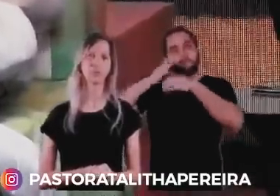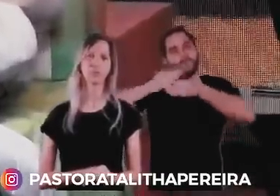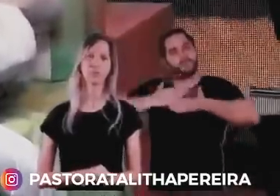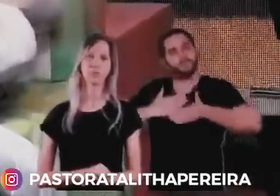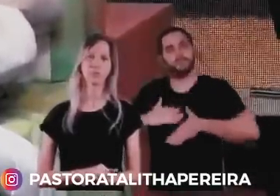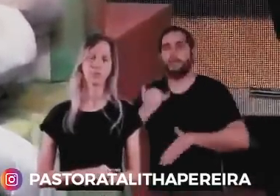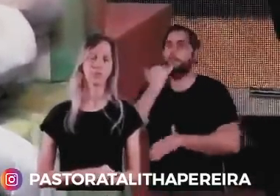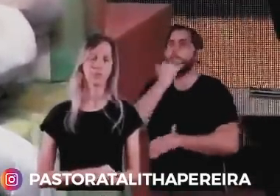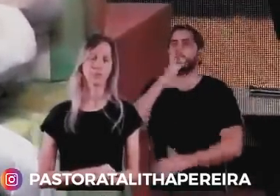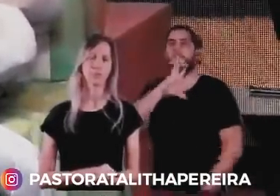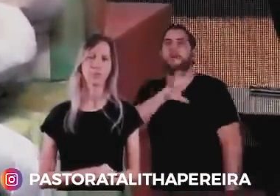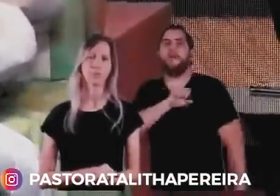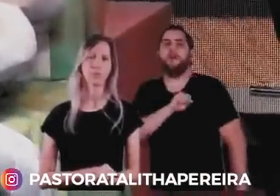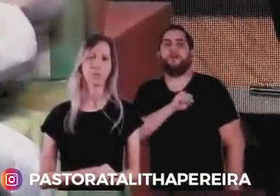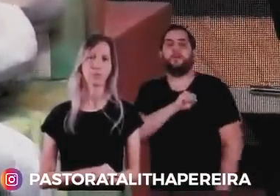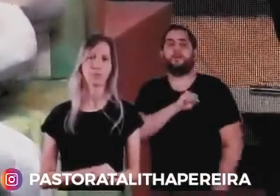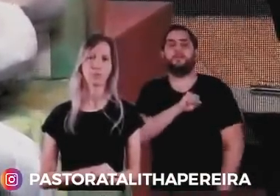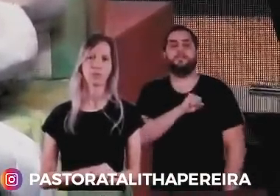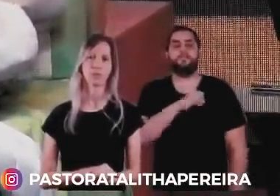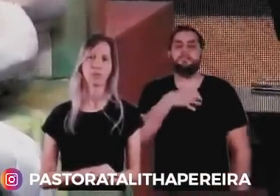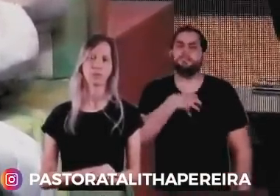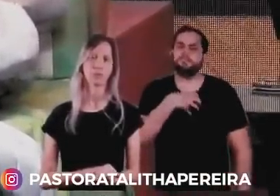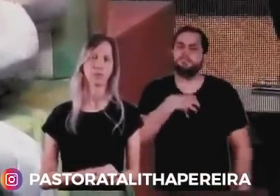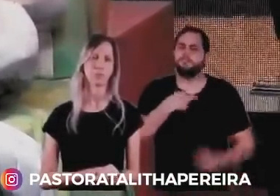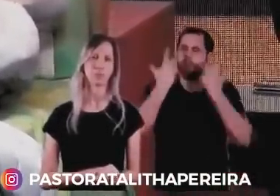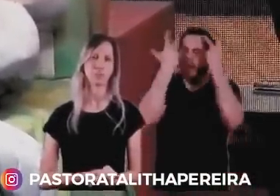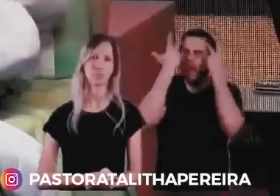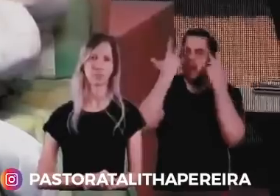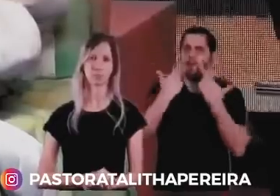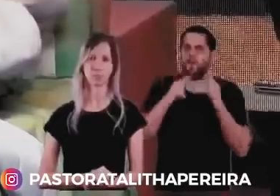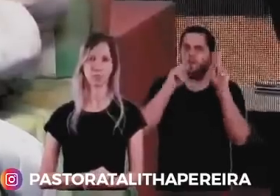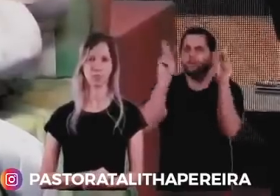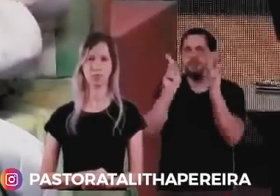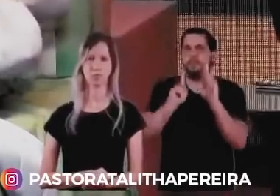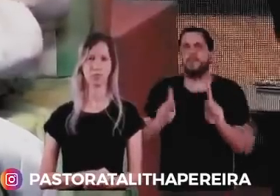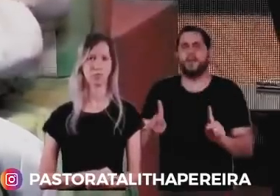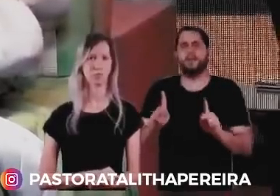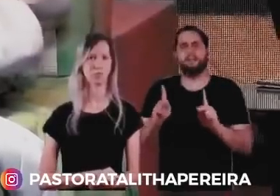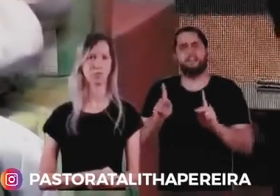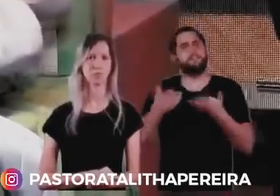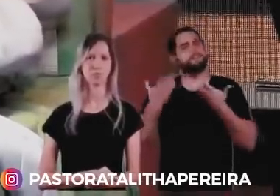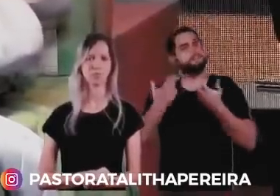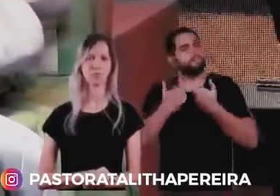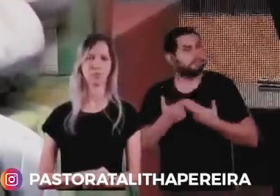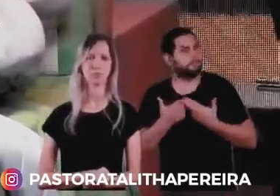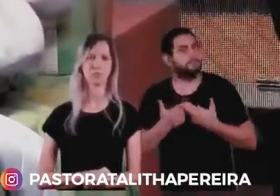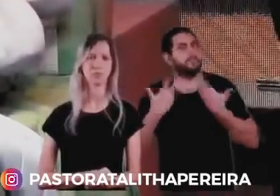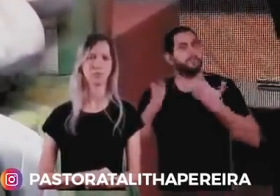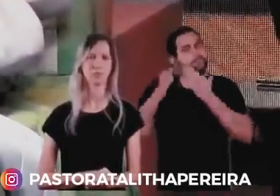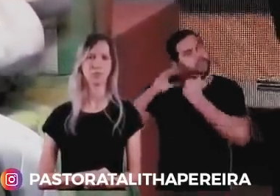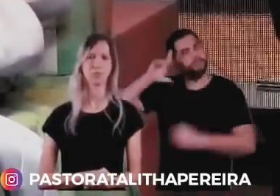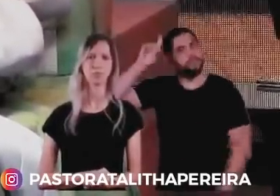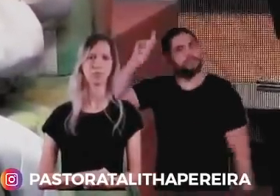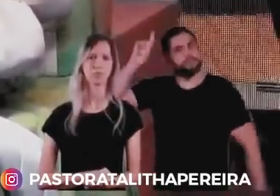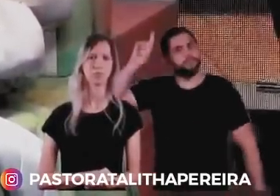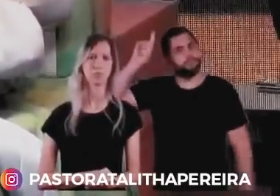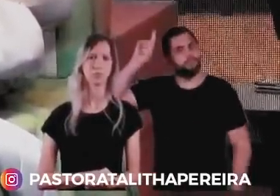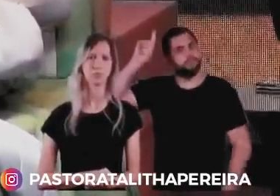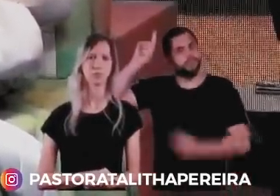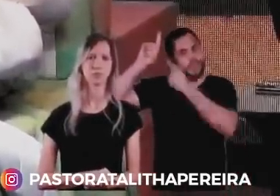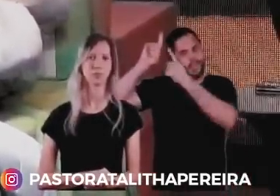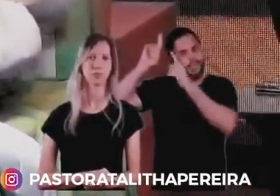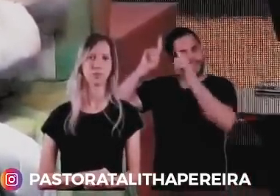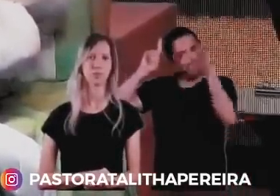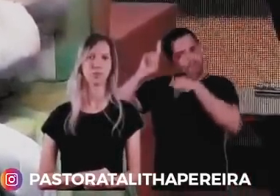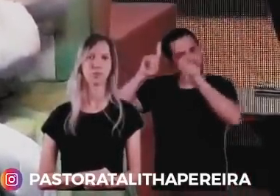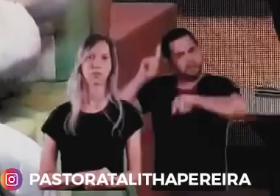né? Aquele estado de tranquilidade, de paz, temperança. Então, recorra a Deus. Ele não vai lhe negar,